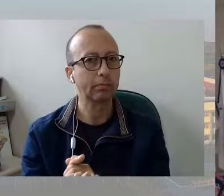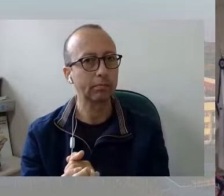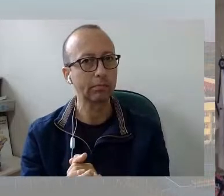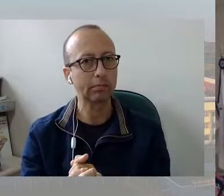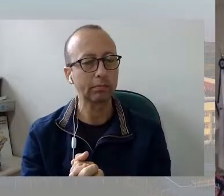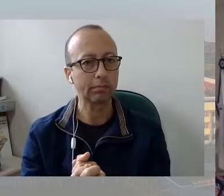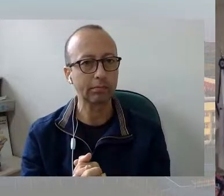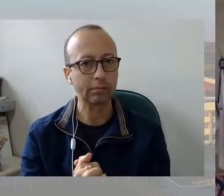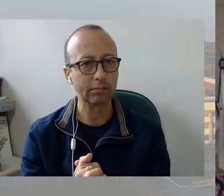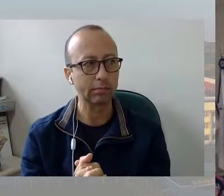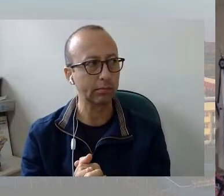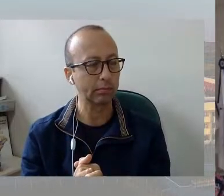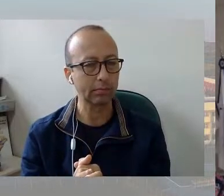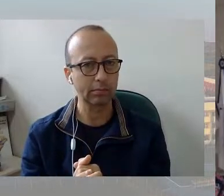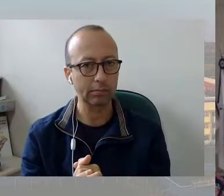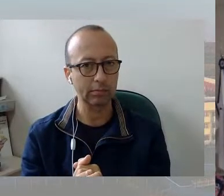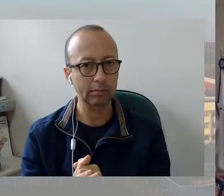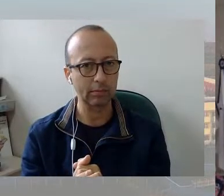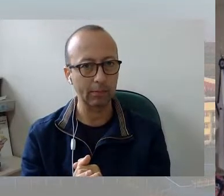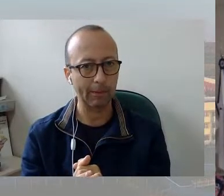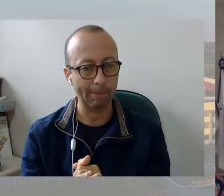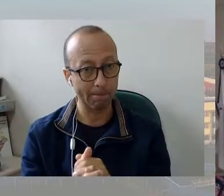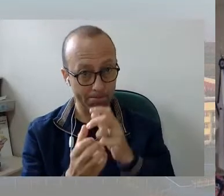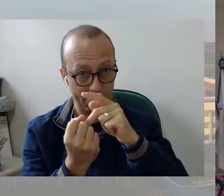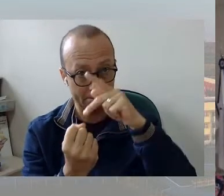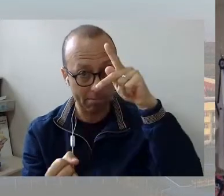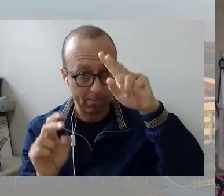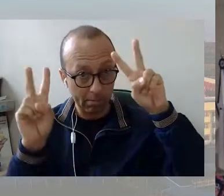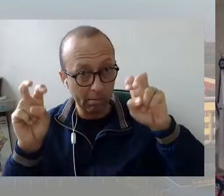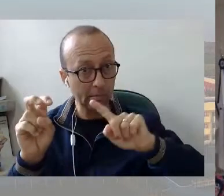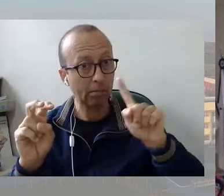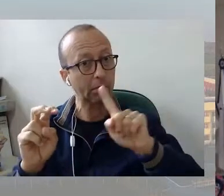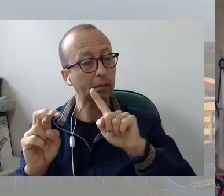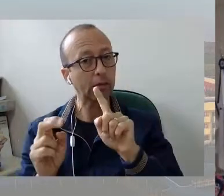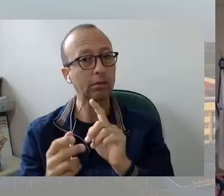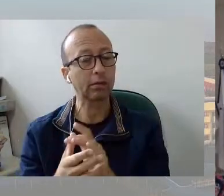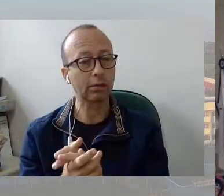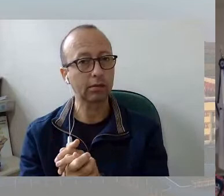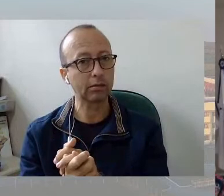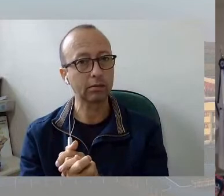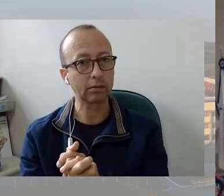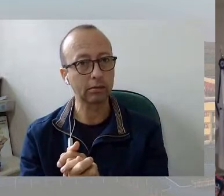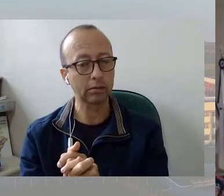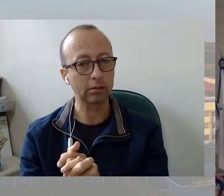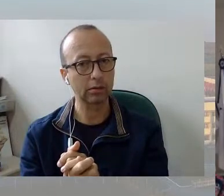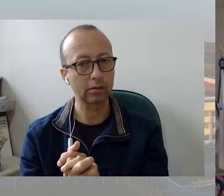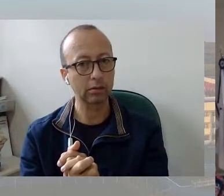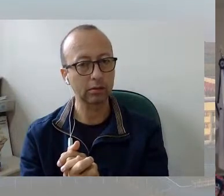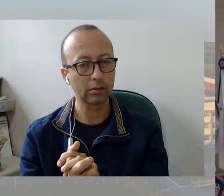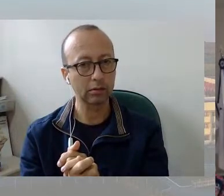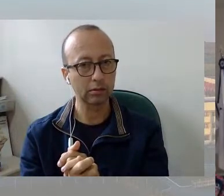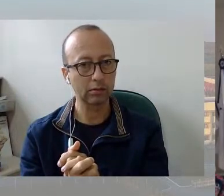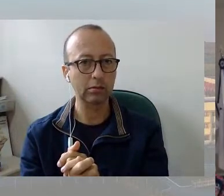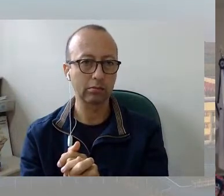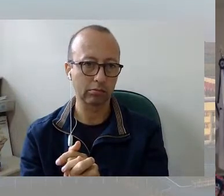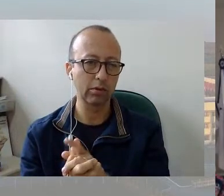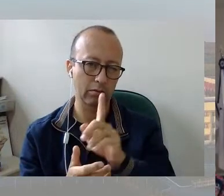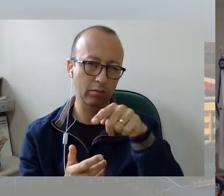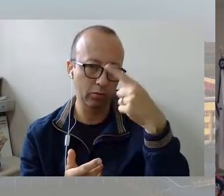Ciência e Tecnologia. Não é esse o tema do CIEP, né? Normalmente, a comissão organizadora, com a ACS, né, faz um